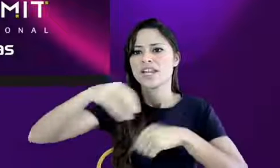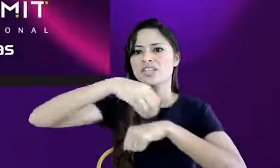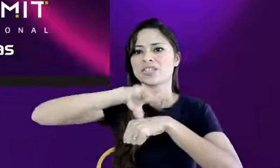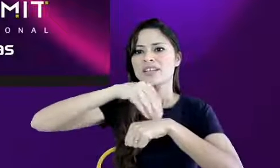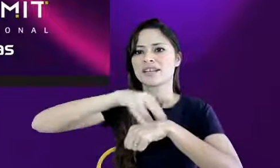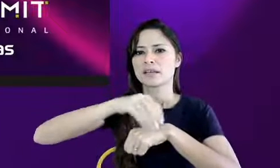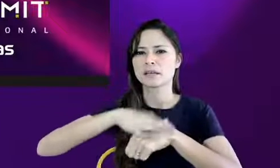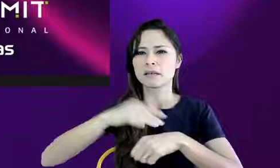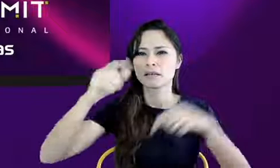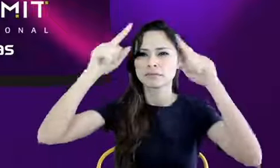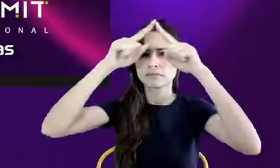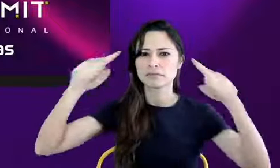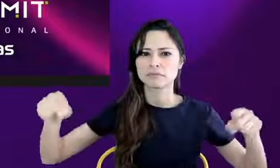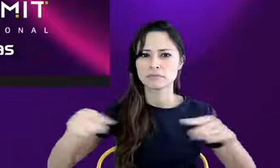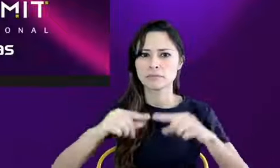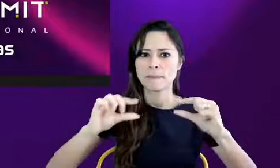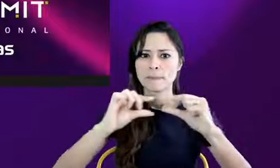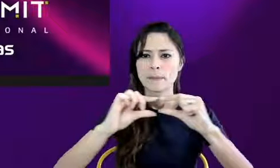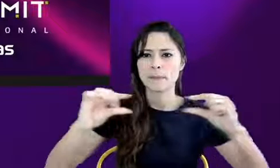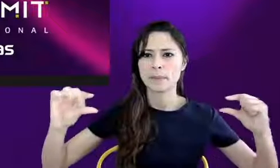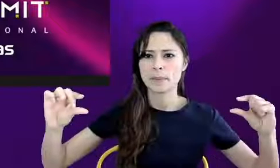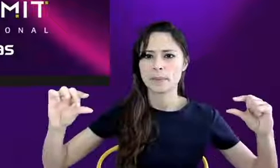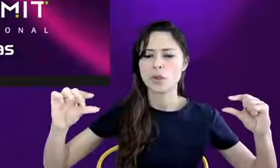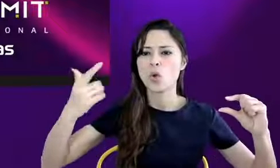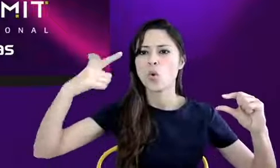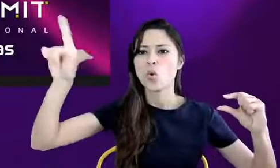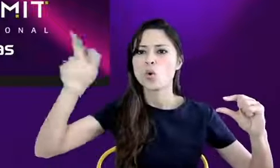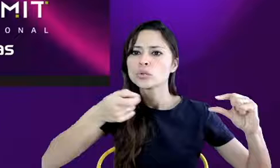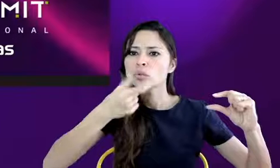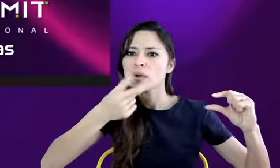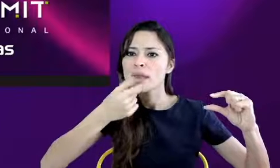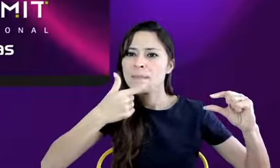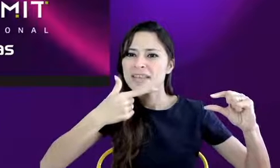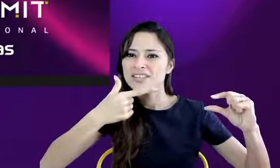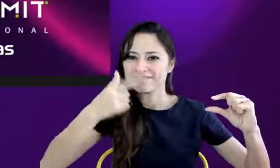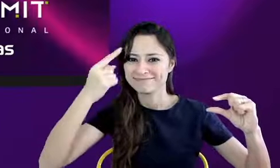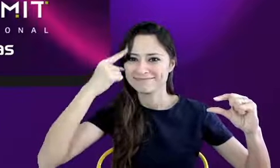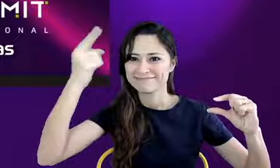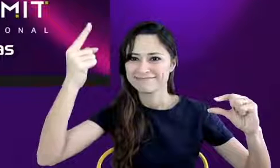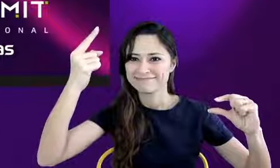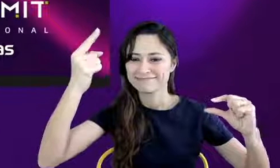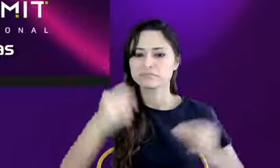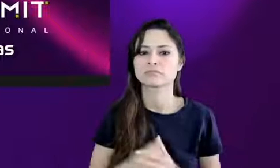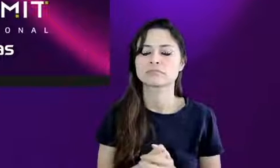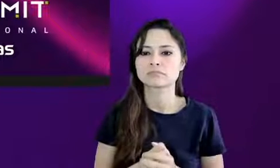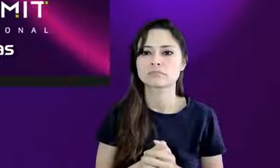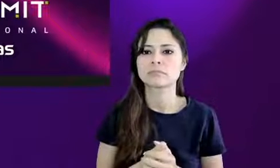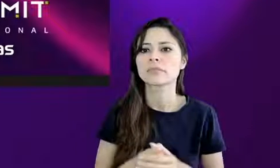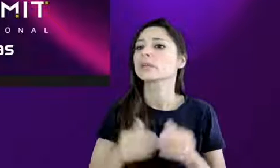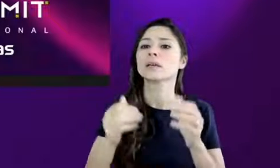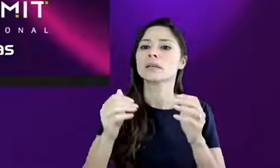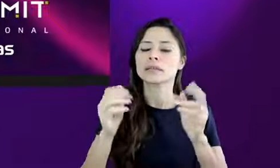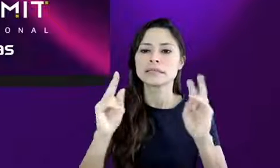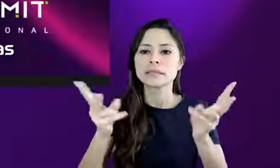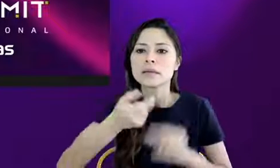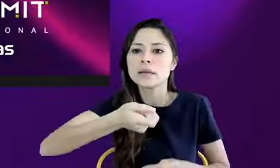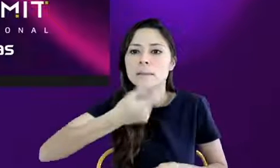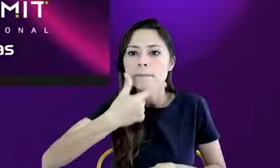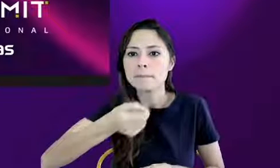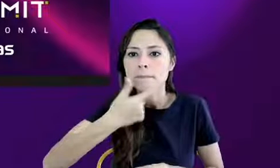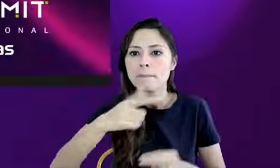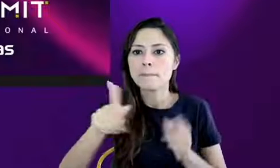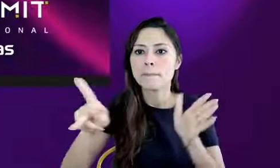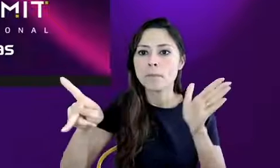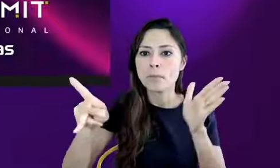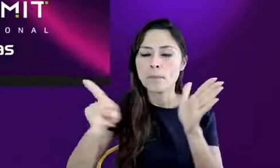pirâmide, temos tilpurina associado a anti-TNF e, como sendo os medicamentos mais relacionados a